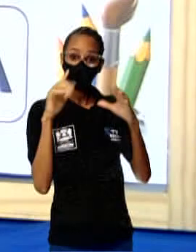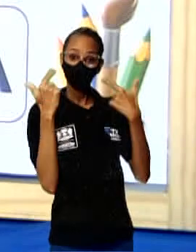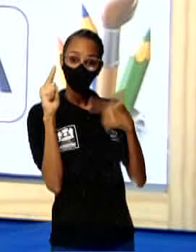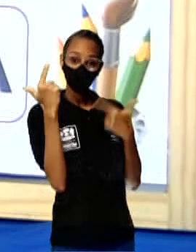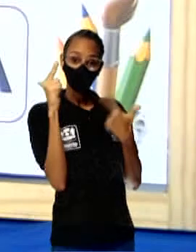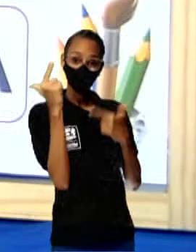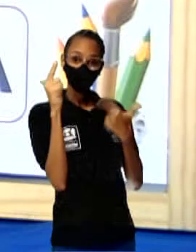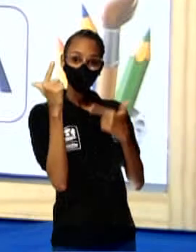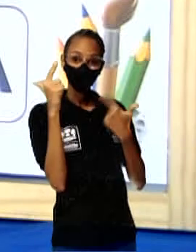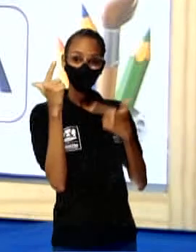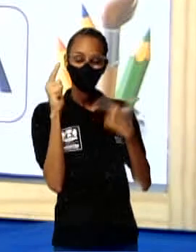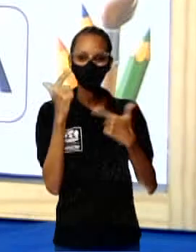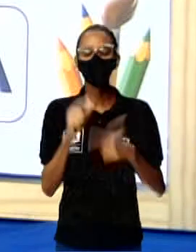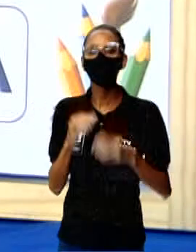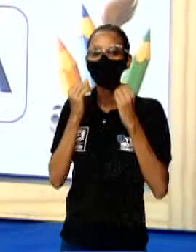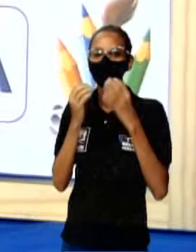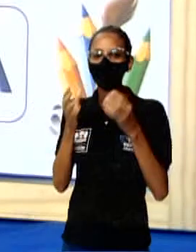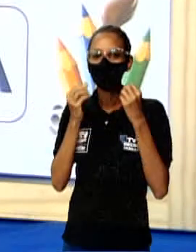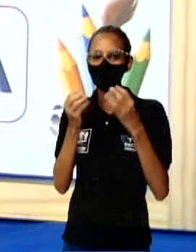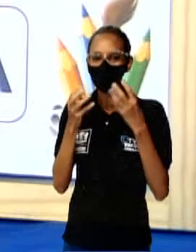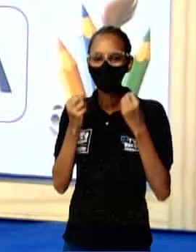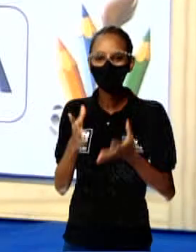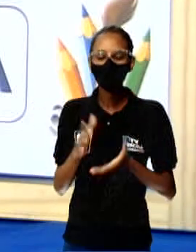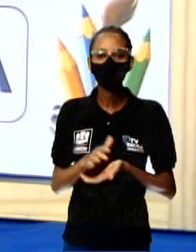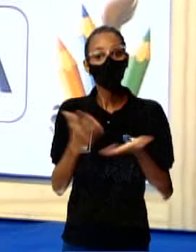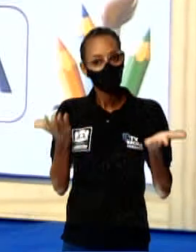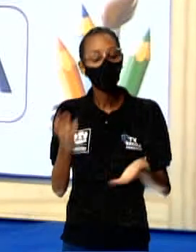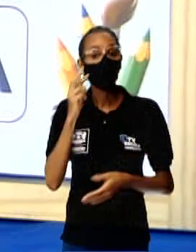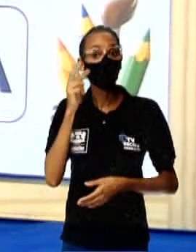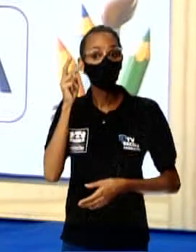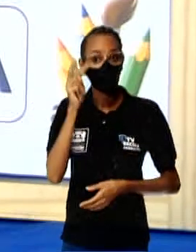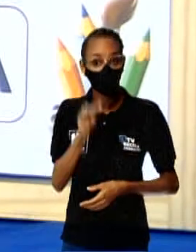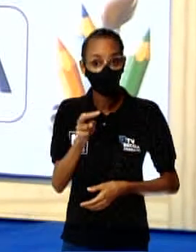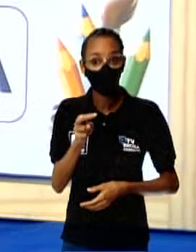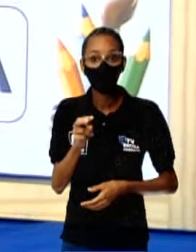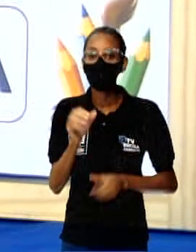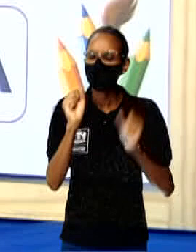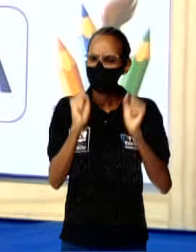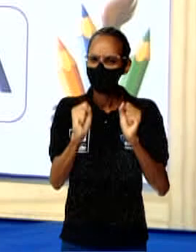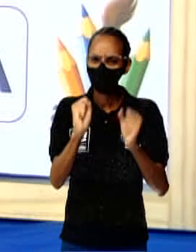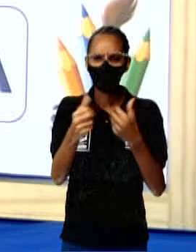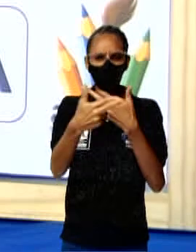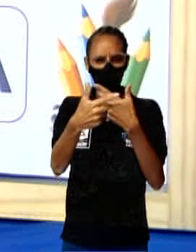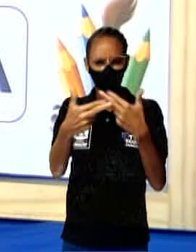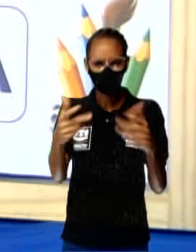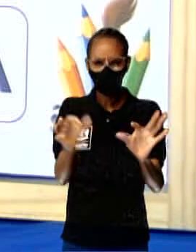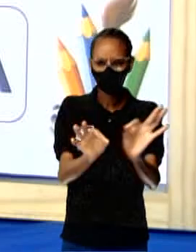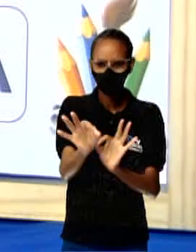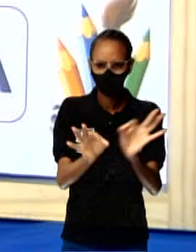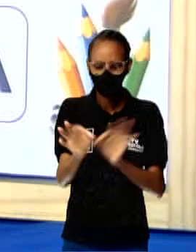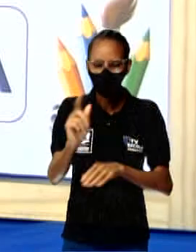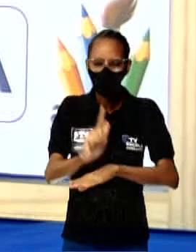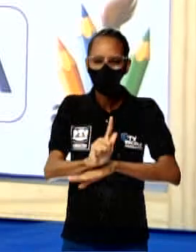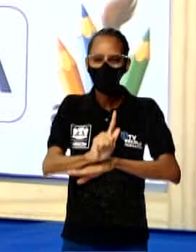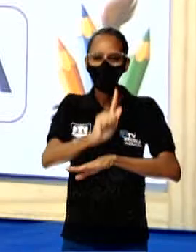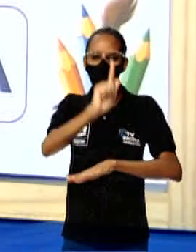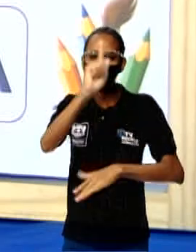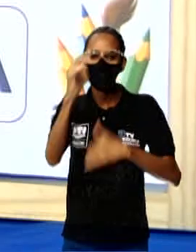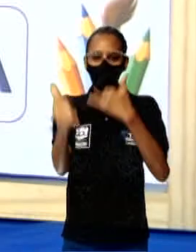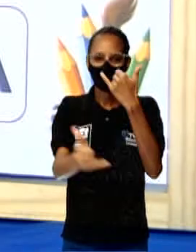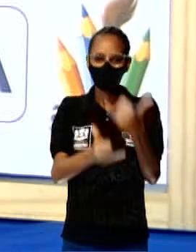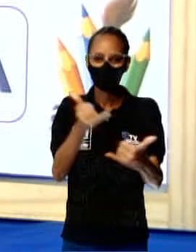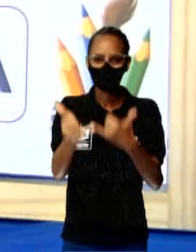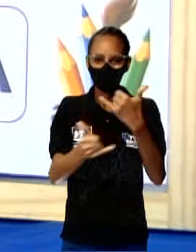amo olha só então você pode fazer vários foguetes em casa e brincar